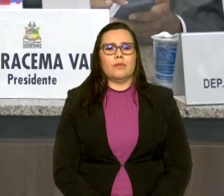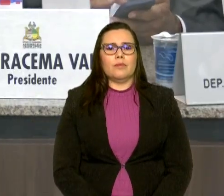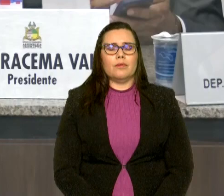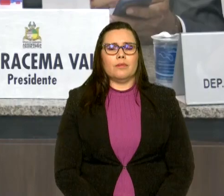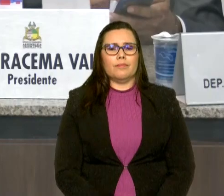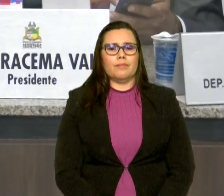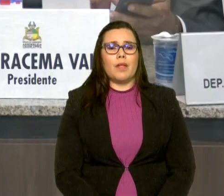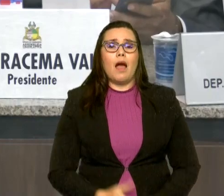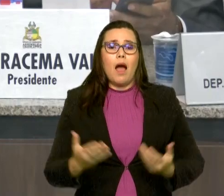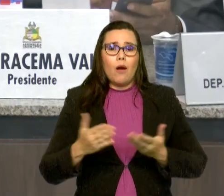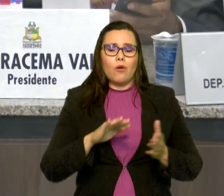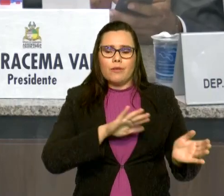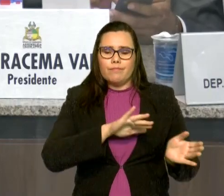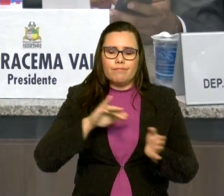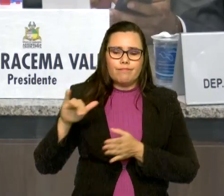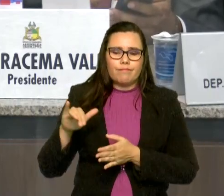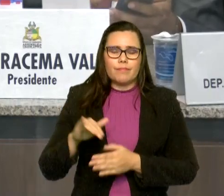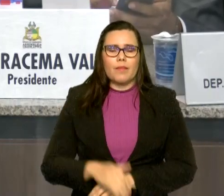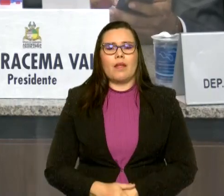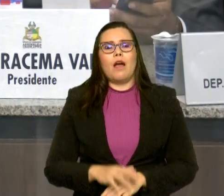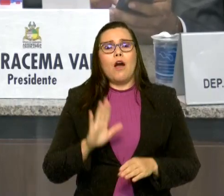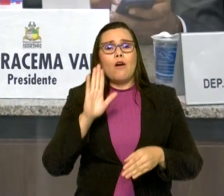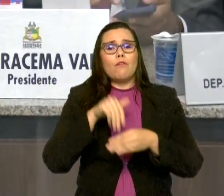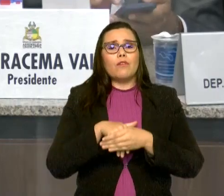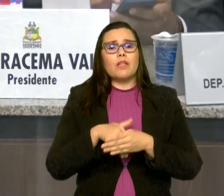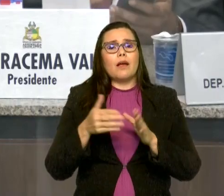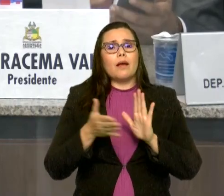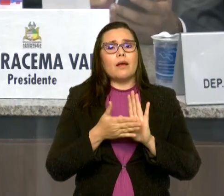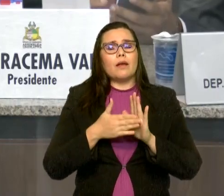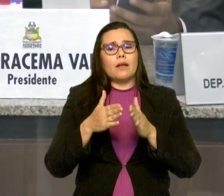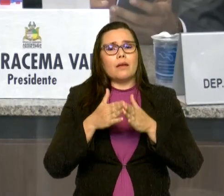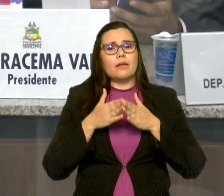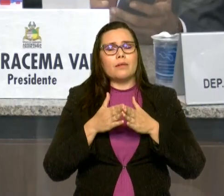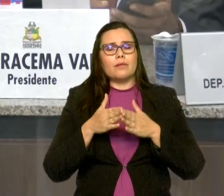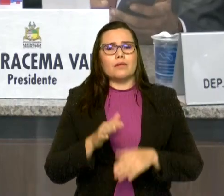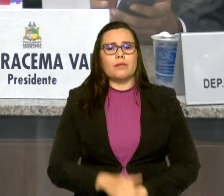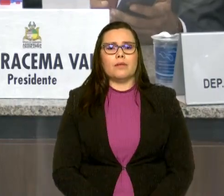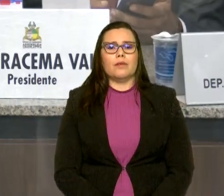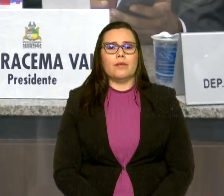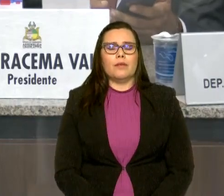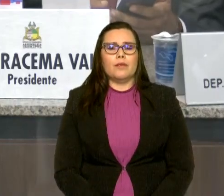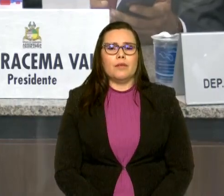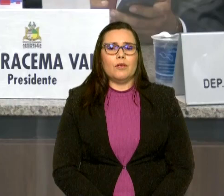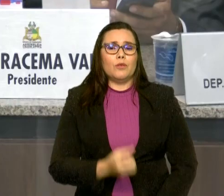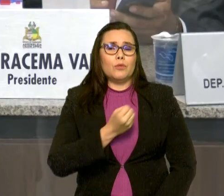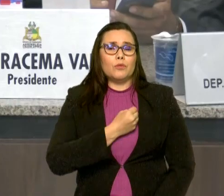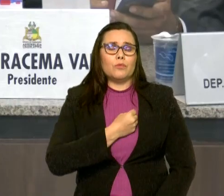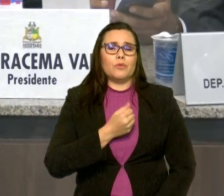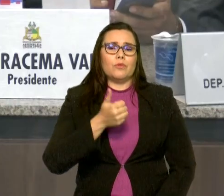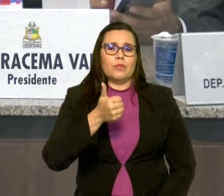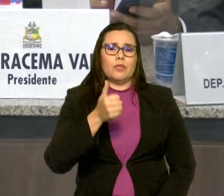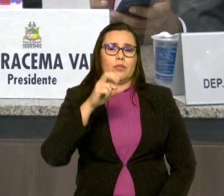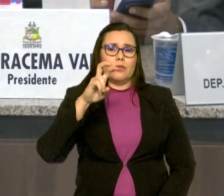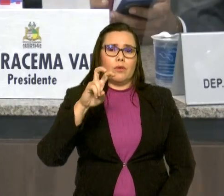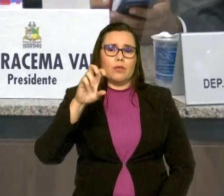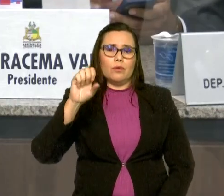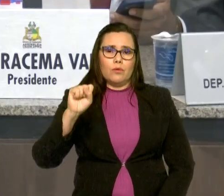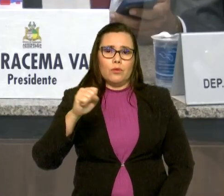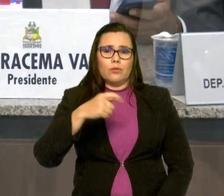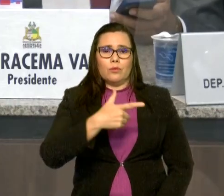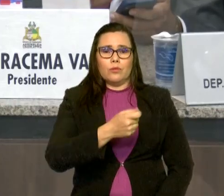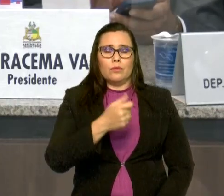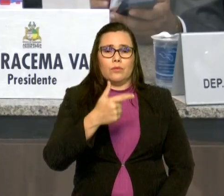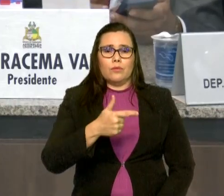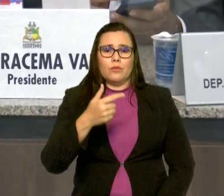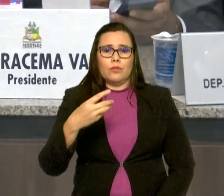votar um requerimento, a deliberação do plenário, requerimento número 158 de